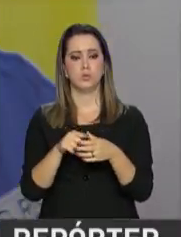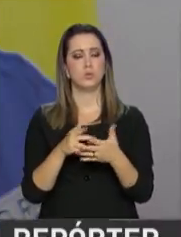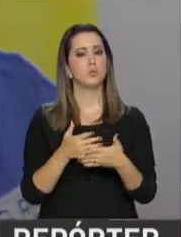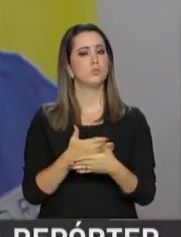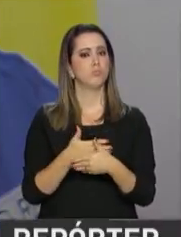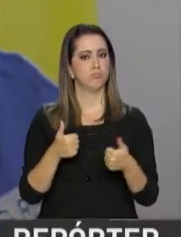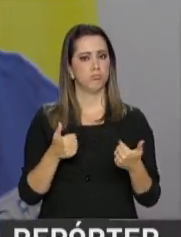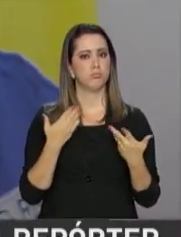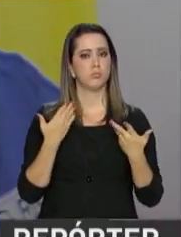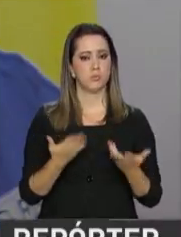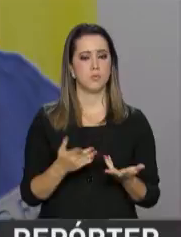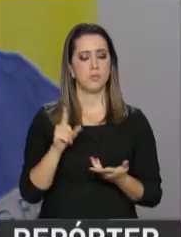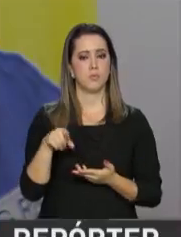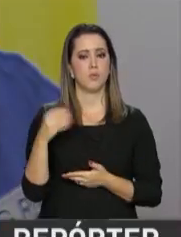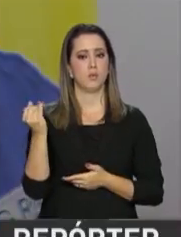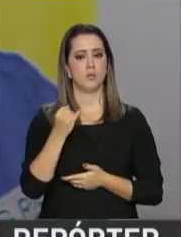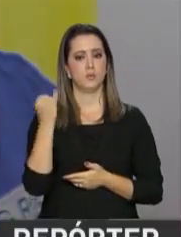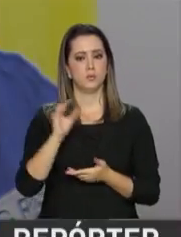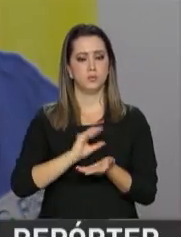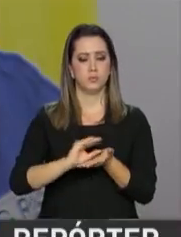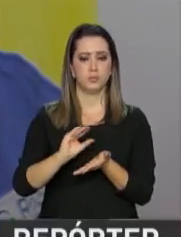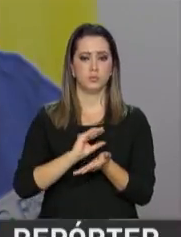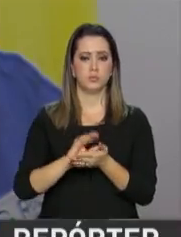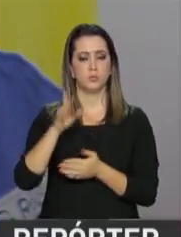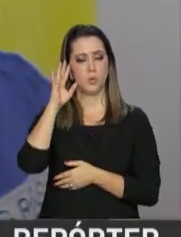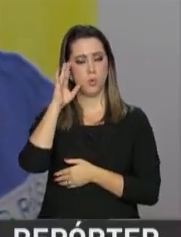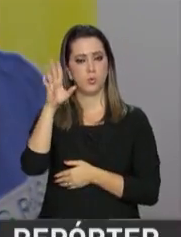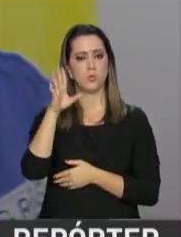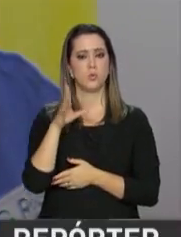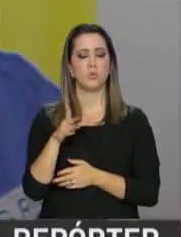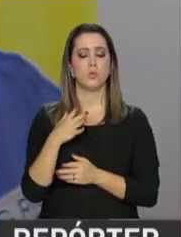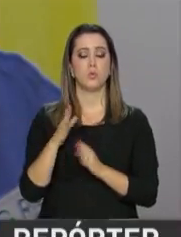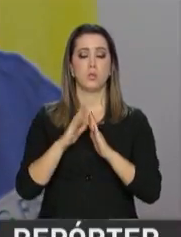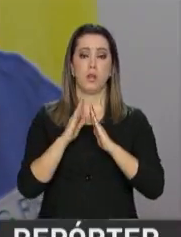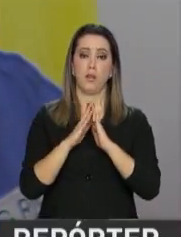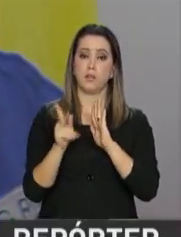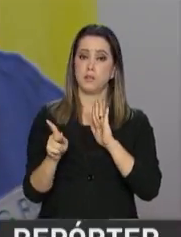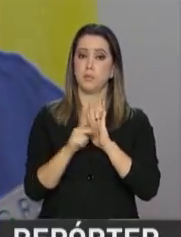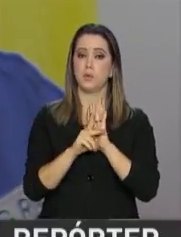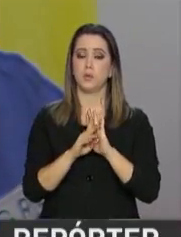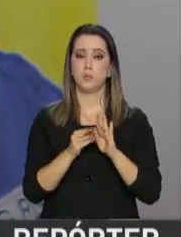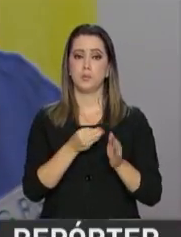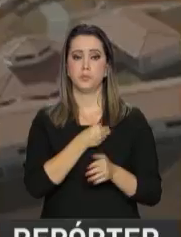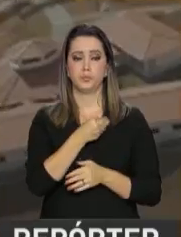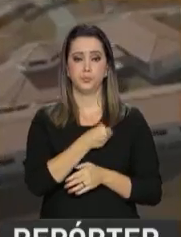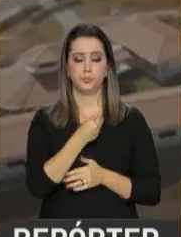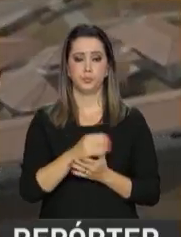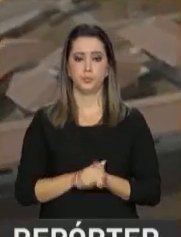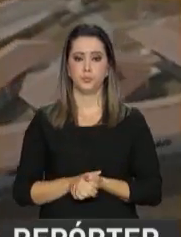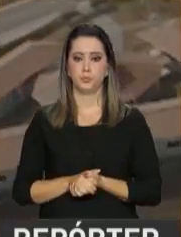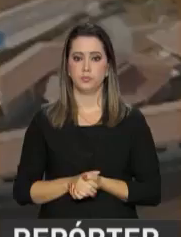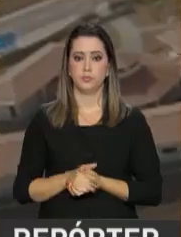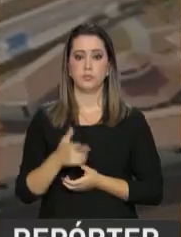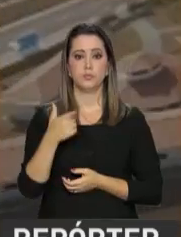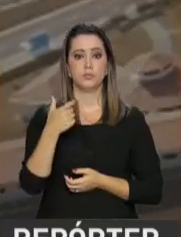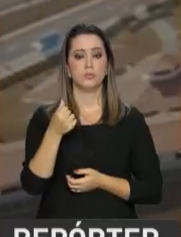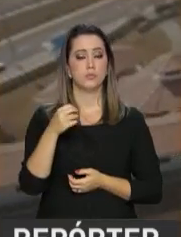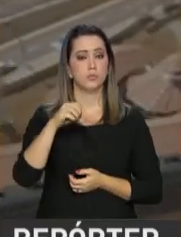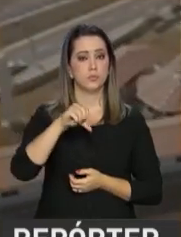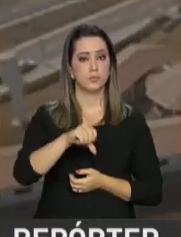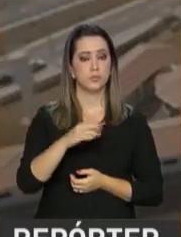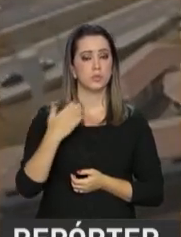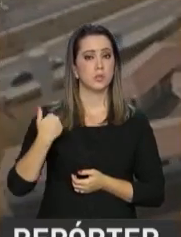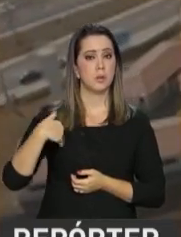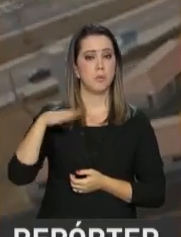fundamentalmente gear aí os sonhos das tão esperada casa própria pelas famílias brasileiras desde 2009 já foram entregues